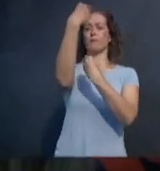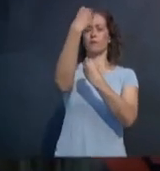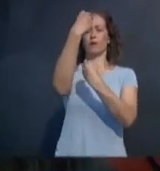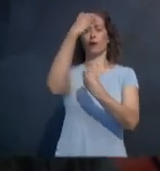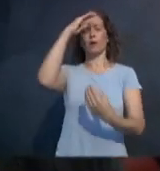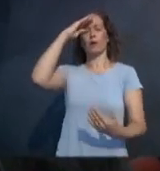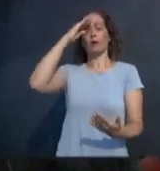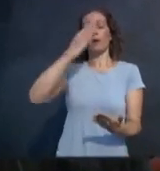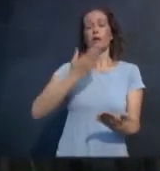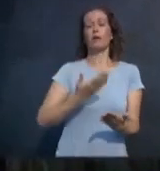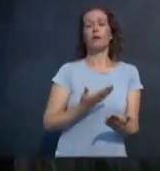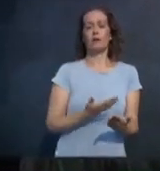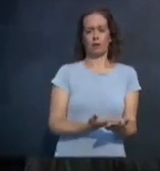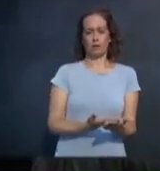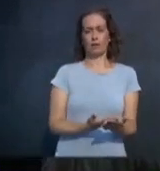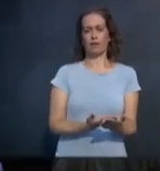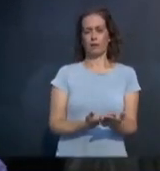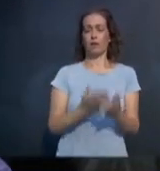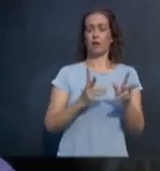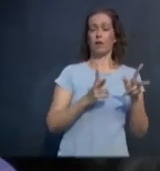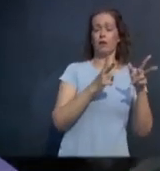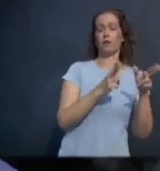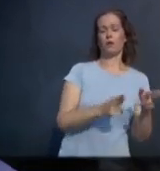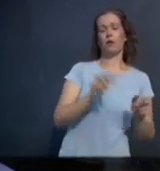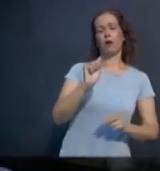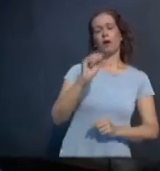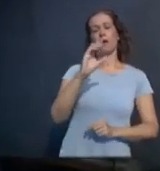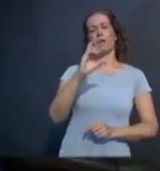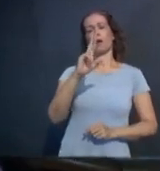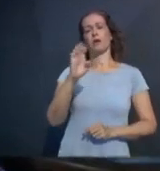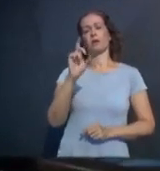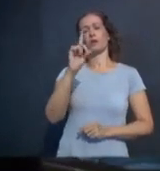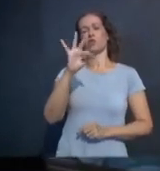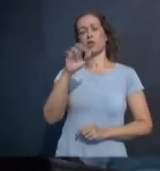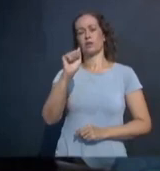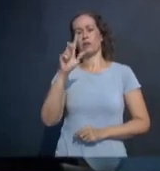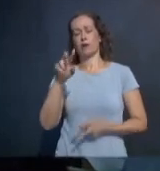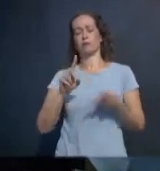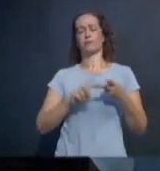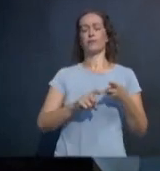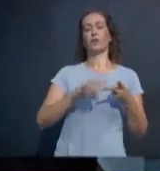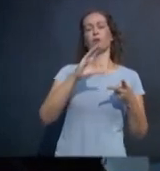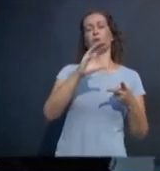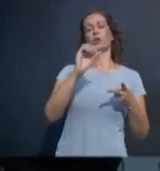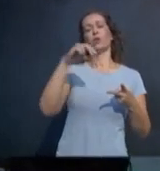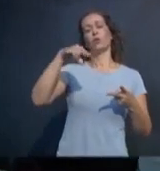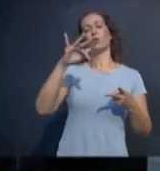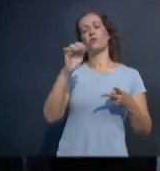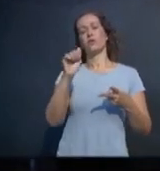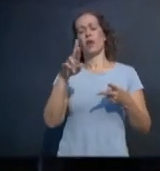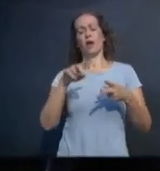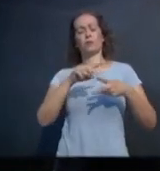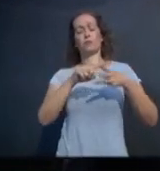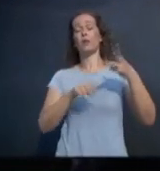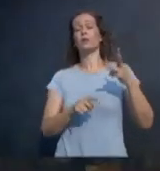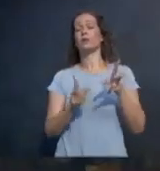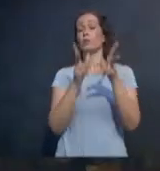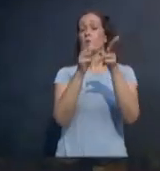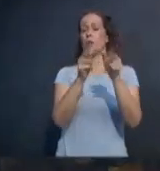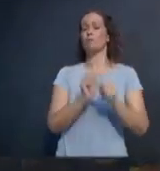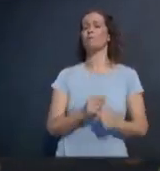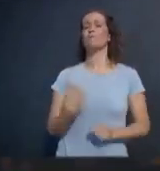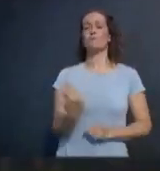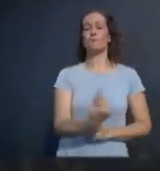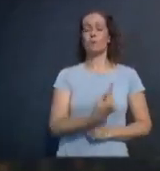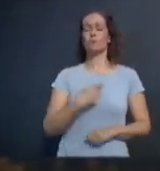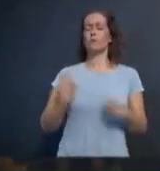crer, é a mesma coisa que acreditar, confiar. Se nós não compreendermos bem essa